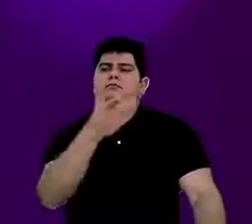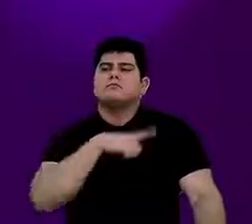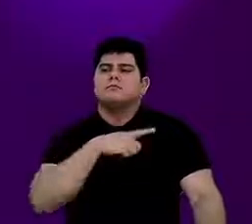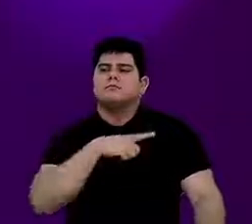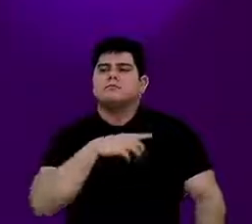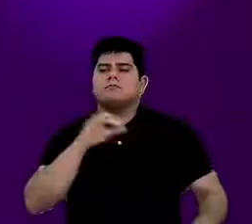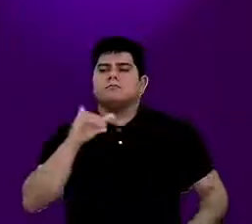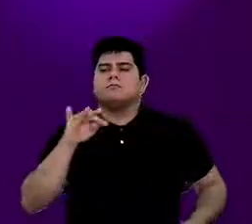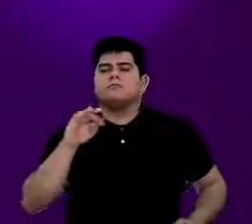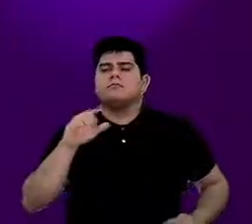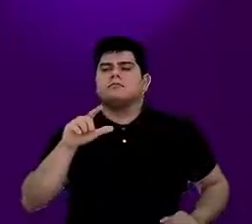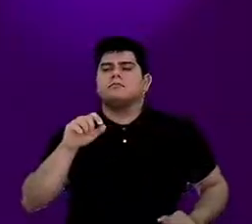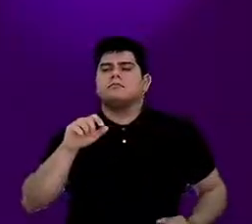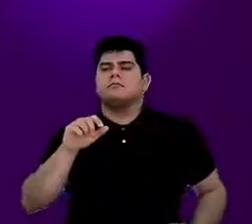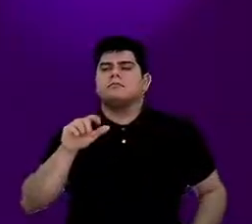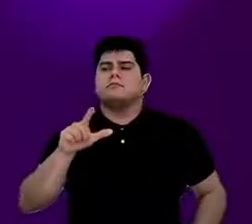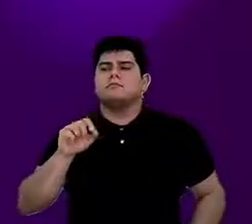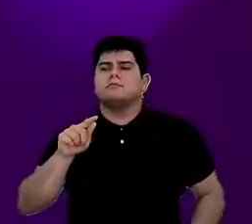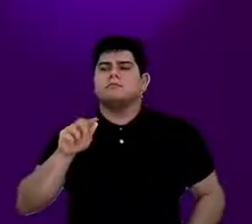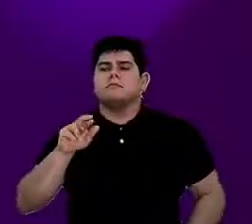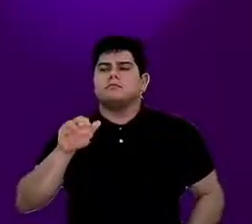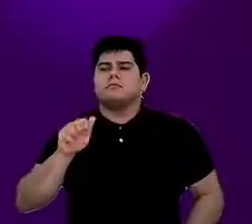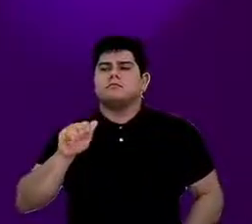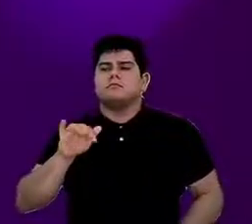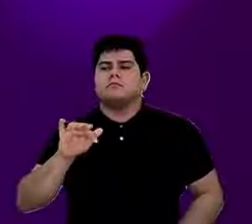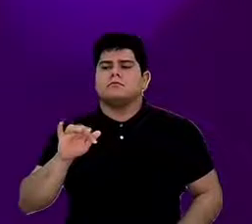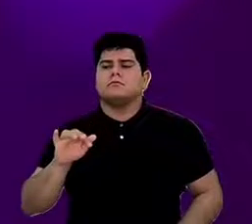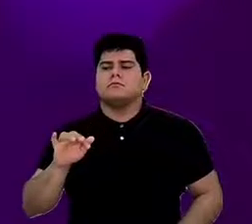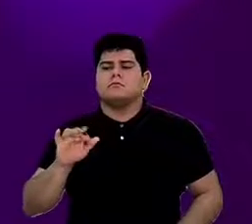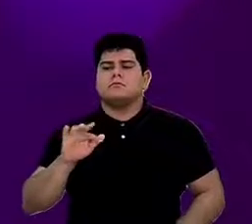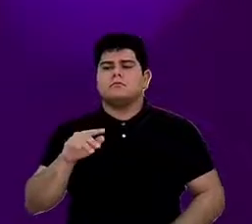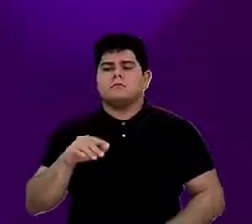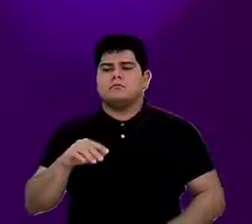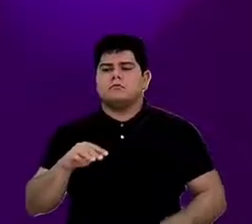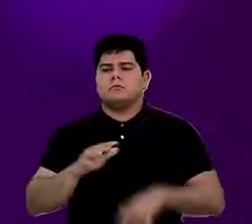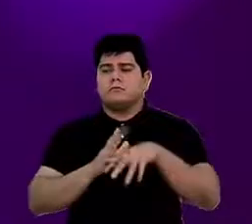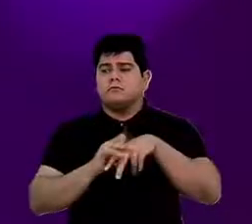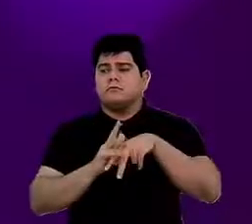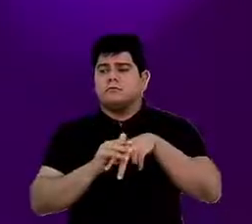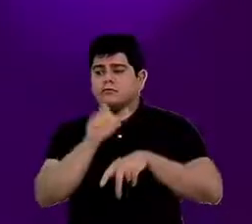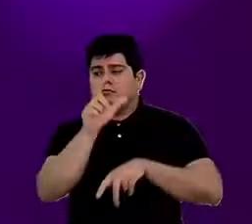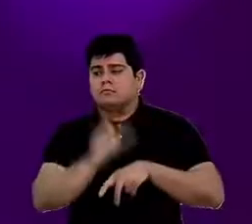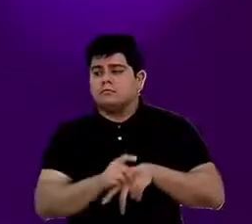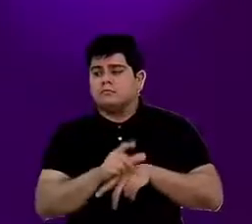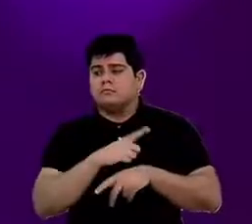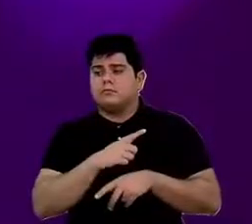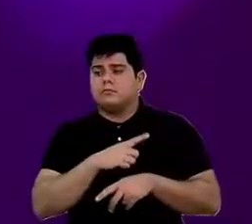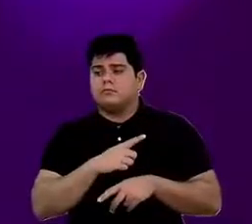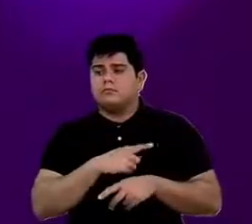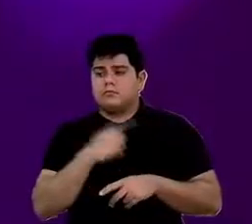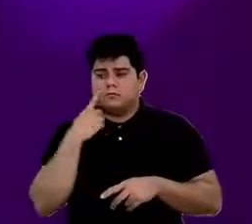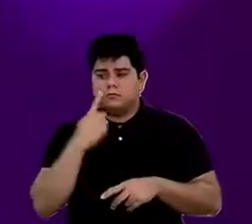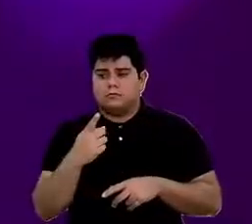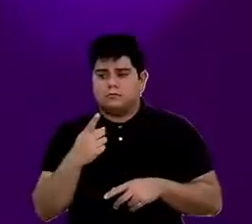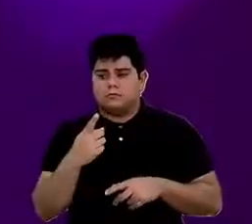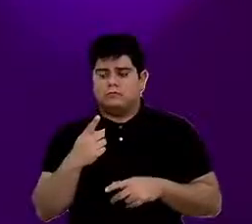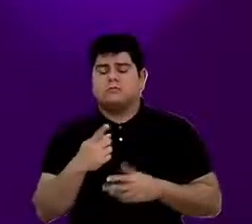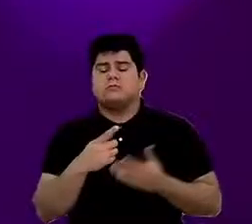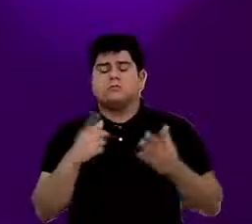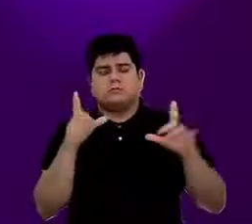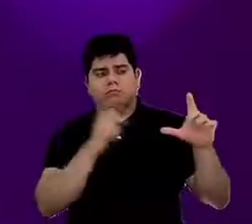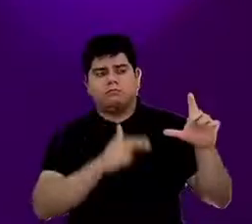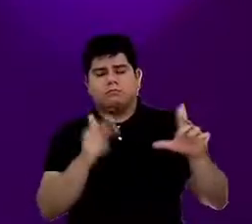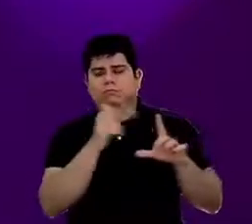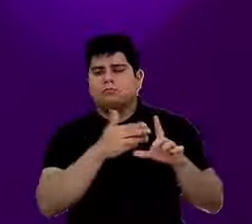da cintilografia da inervação adrenérgica no paciente com tacote-sulco, a gente vê a denervação cardíaca,